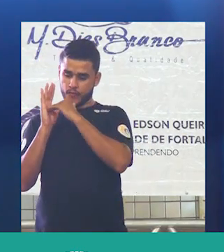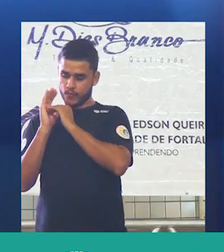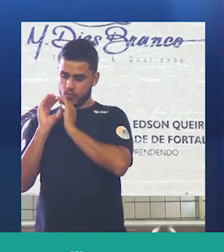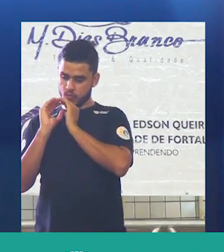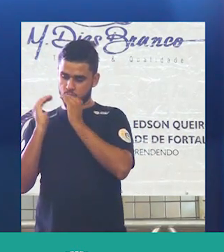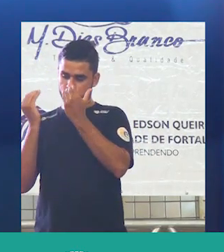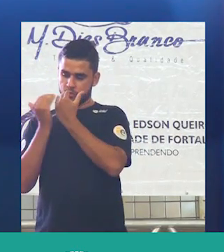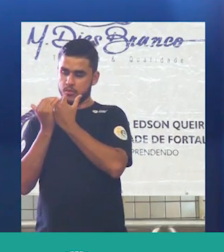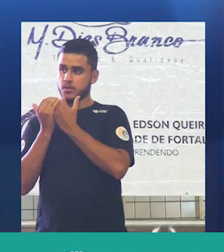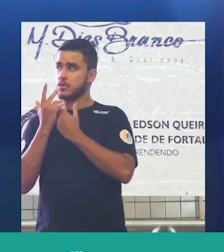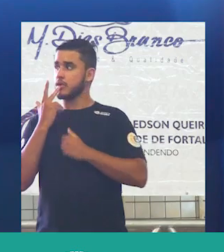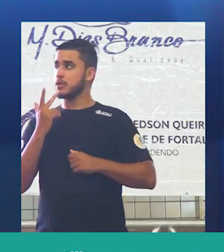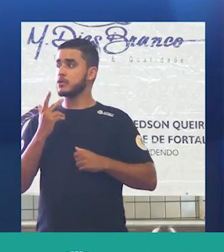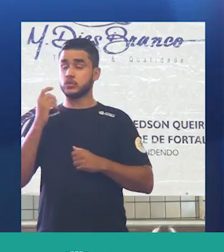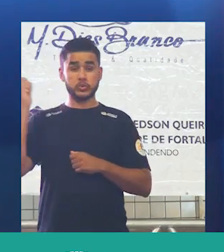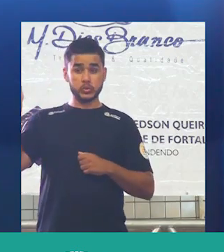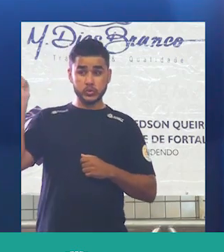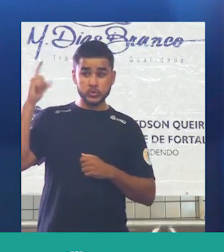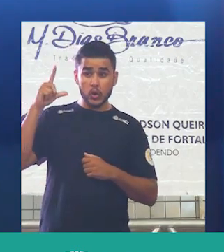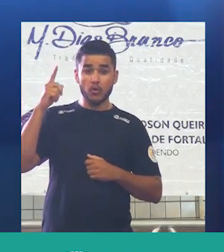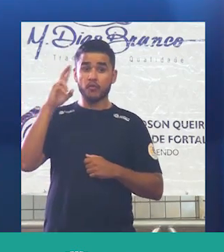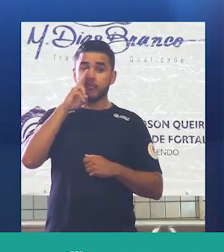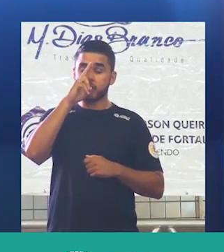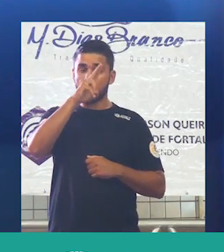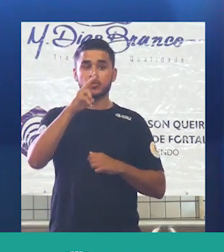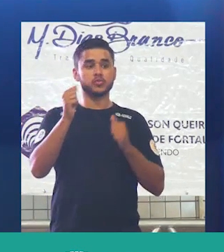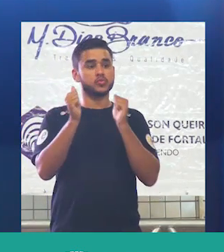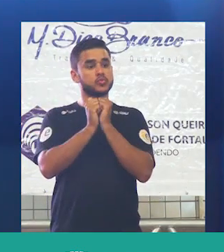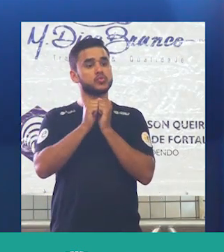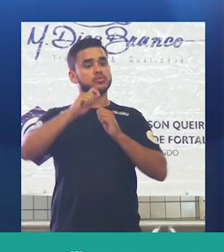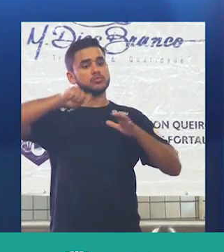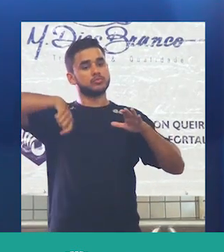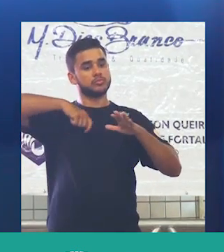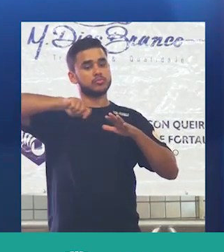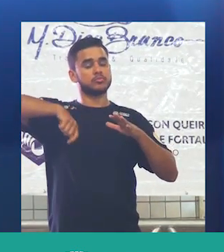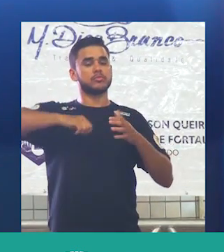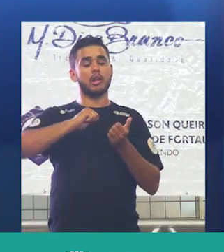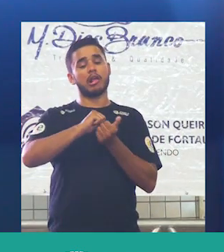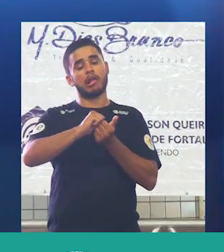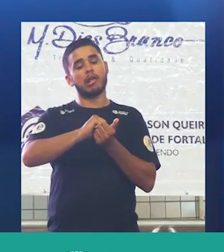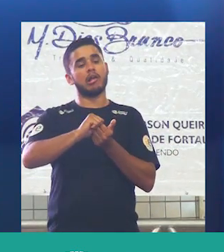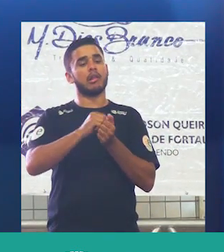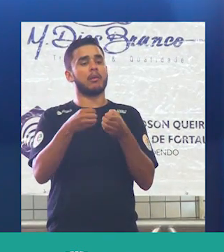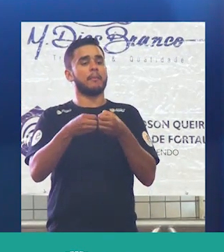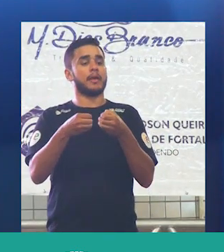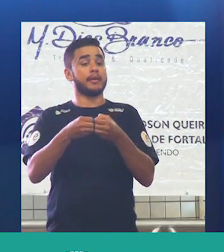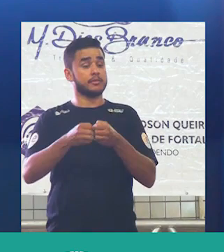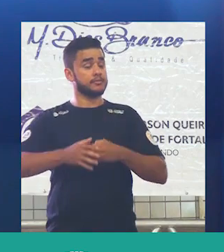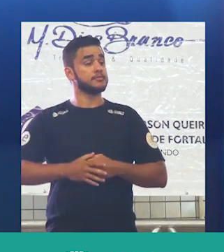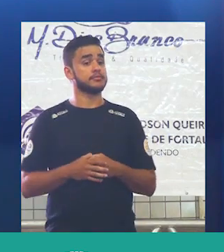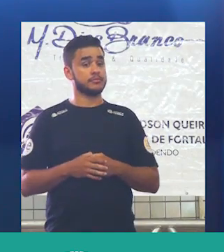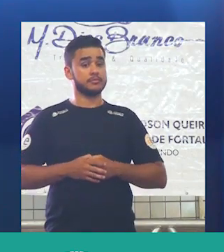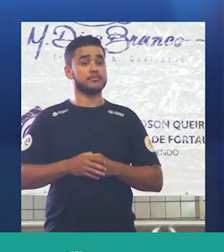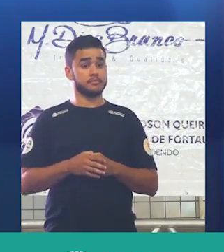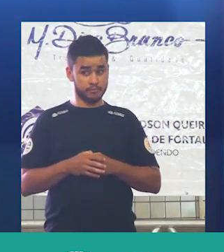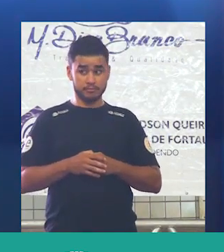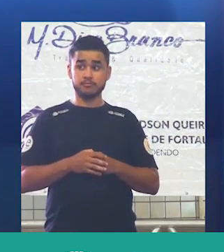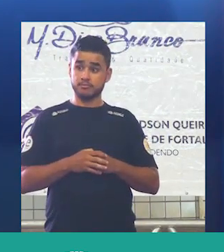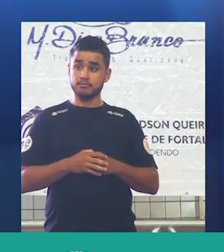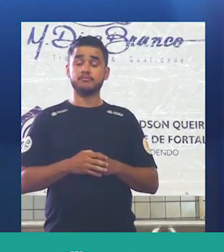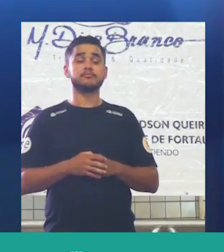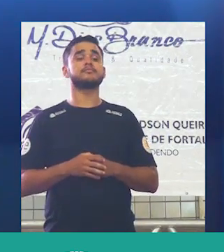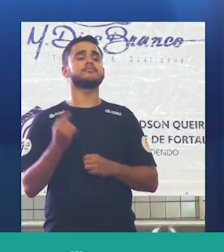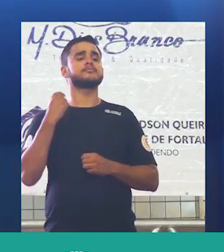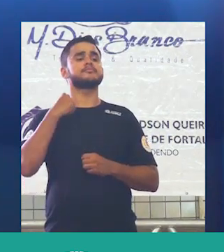No fundo, onde passa a tarde todinha pegando sol, junto com a cozinha, junto com o lavabo. É ou não é? E aí o